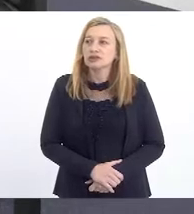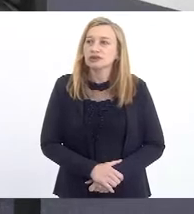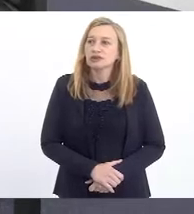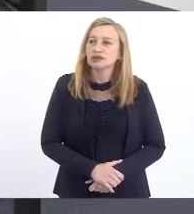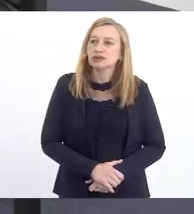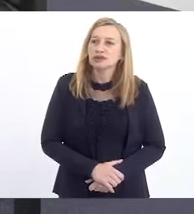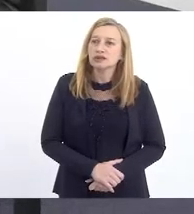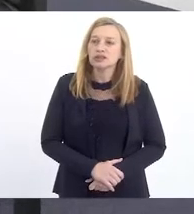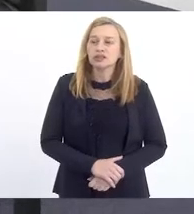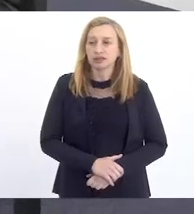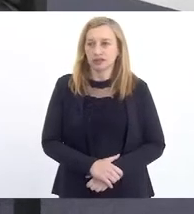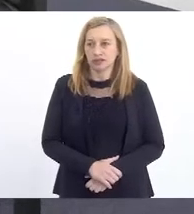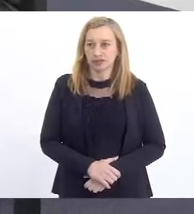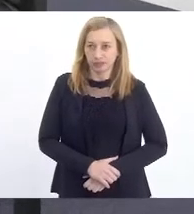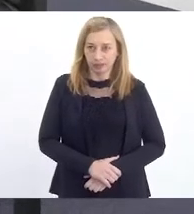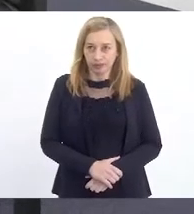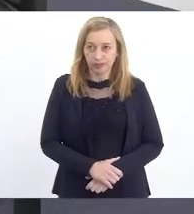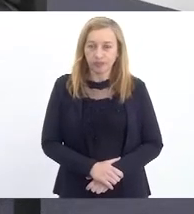Então, bom dia a todas e a todos.